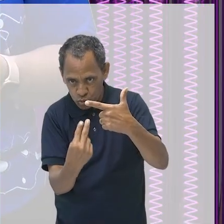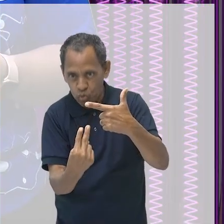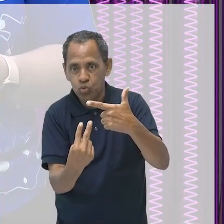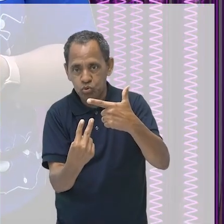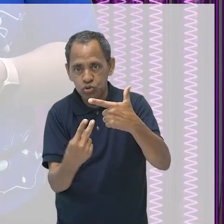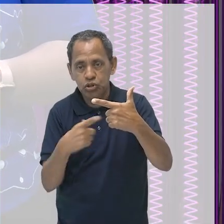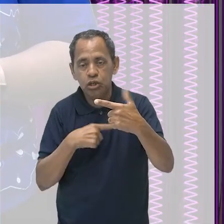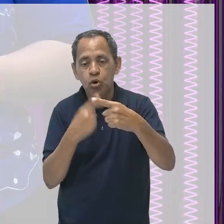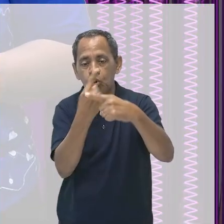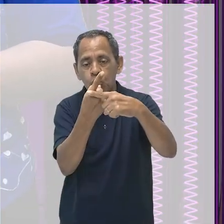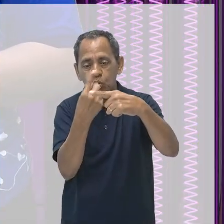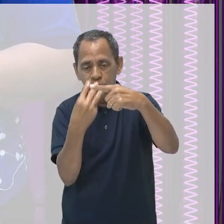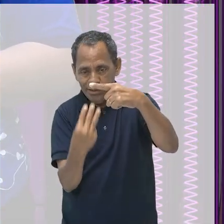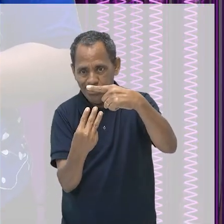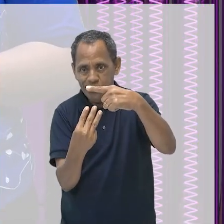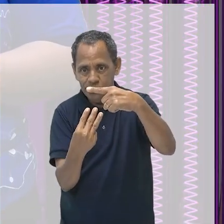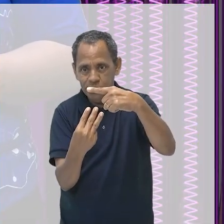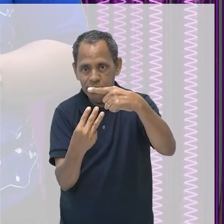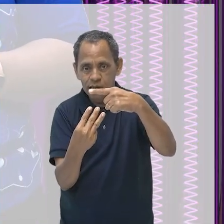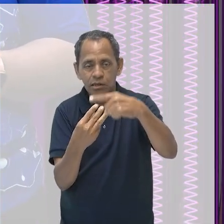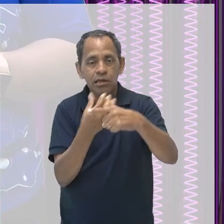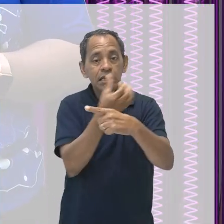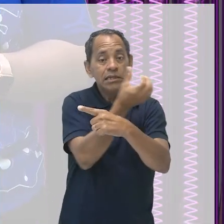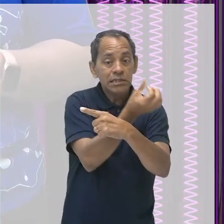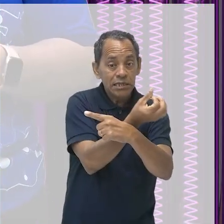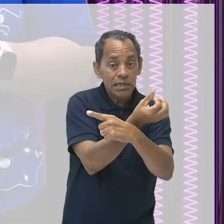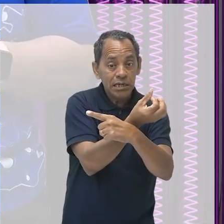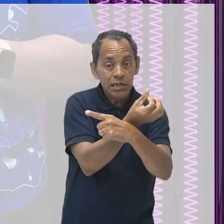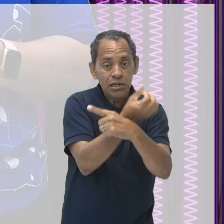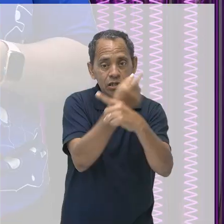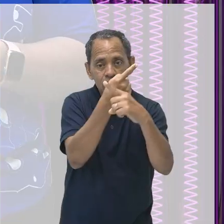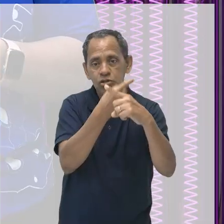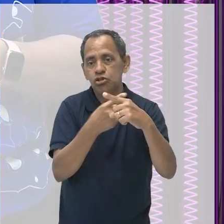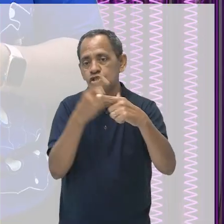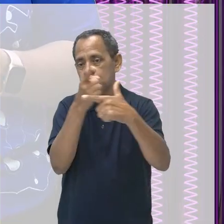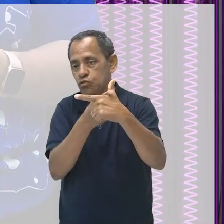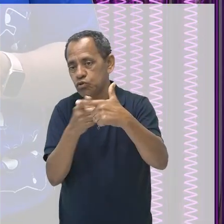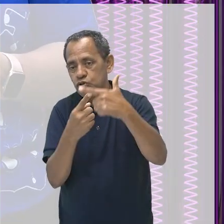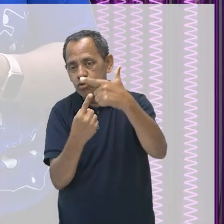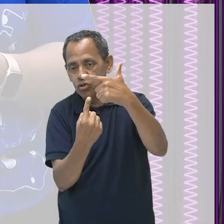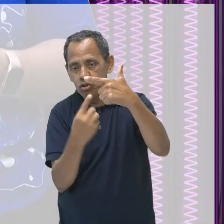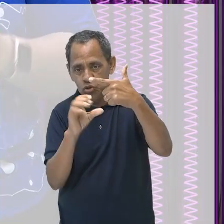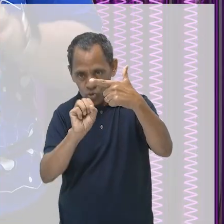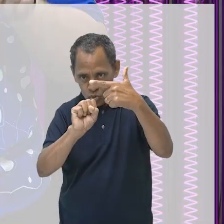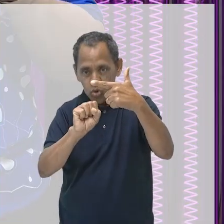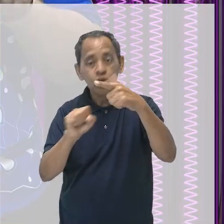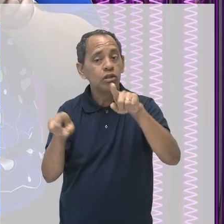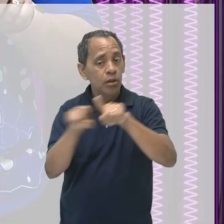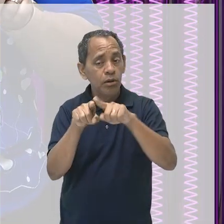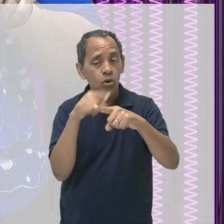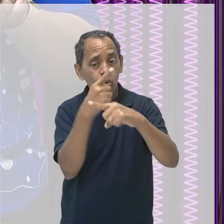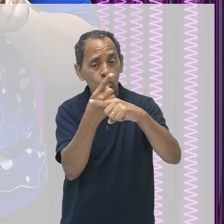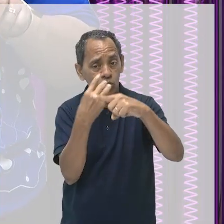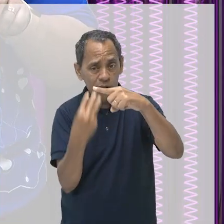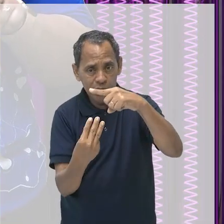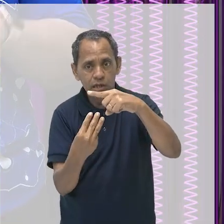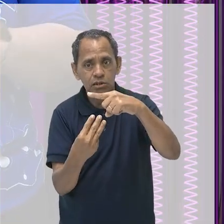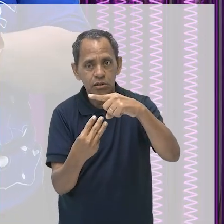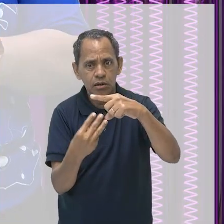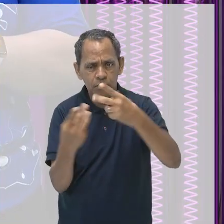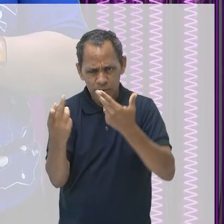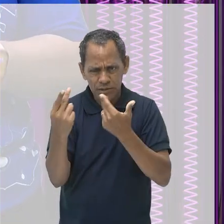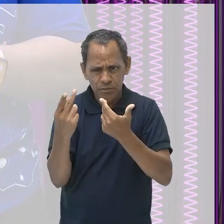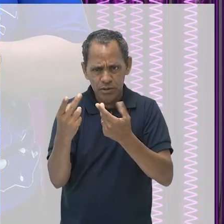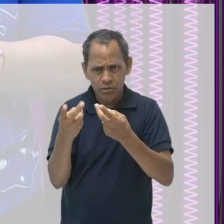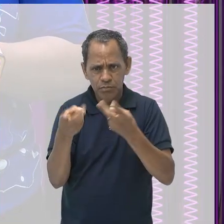sobre 3. E se a gente dividir 6 por 18, a gente também vai ter 1 sobre 3. Então, vejam que essa divisão deu o mesmo